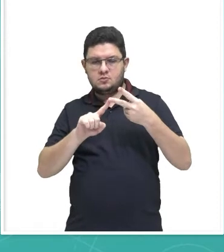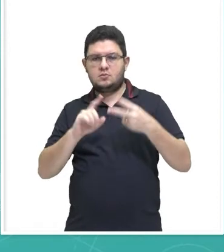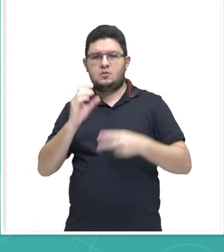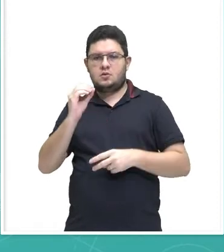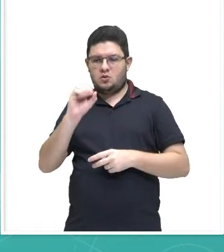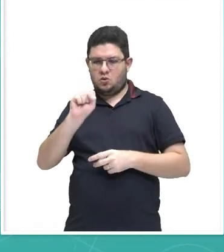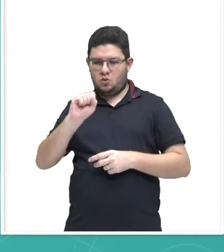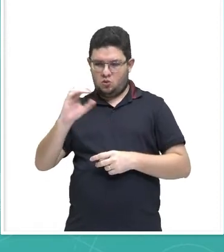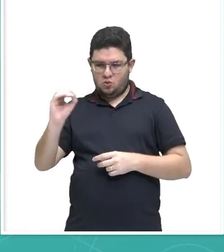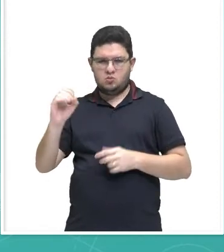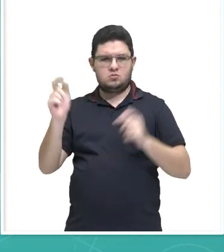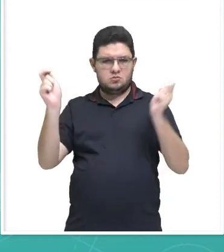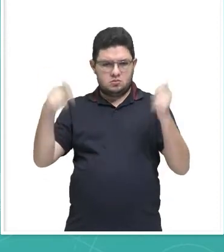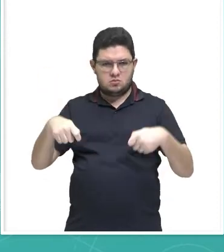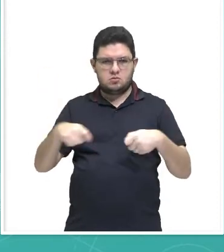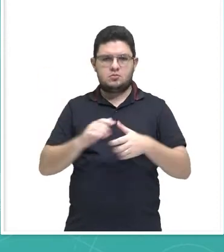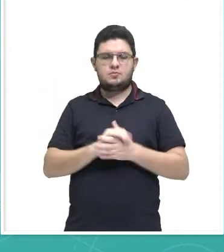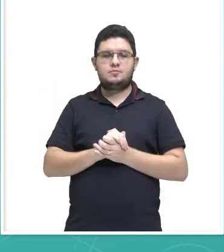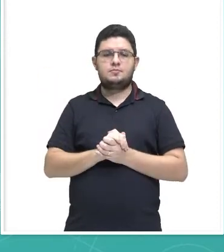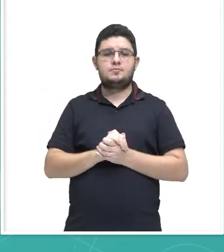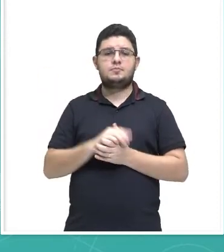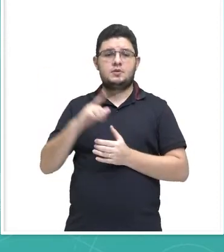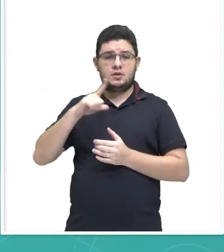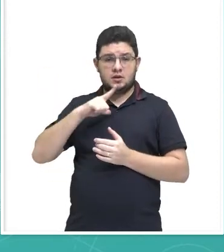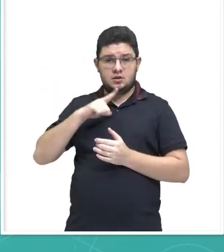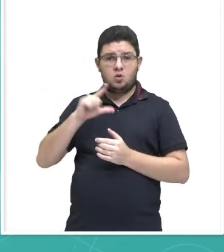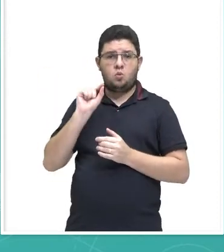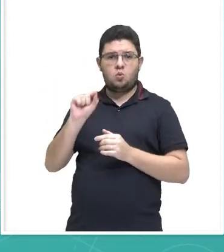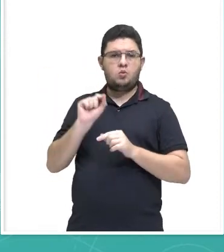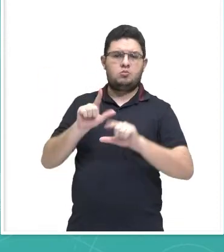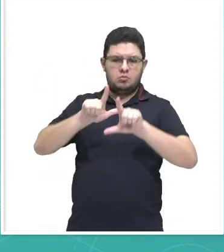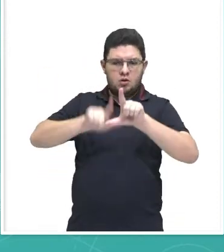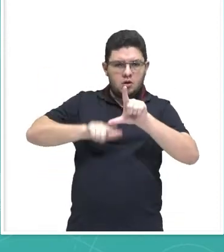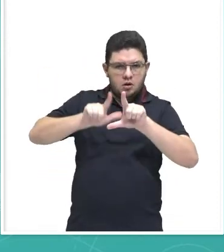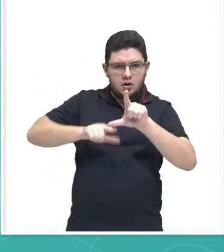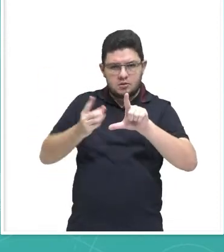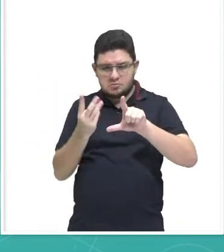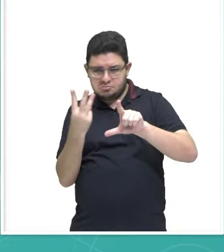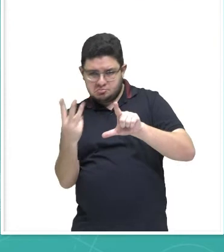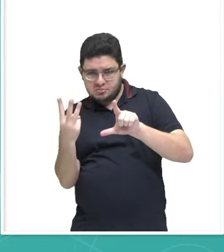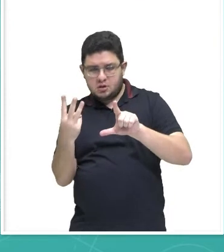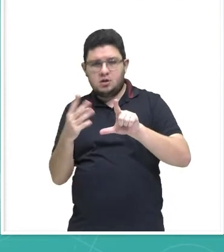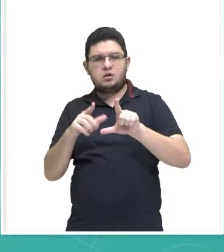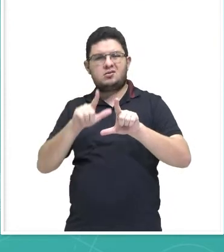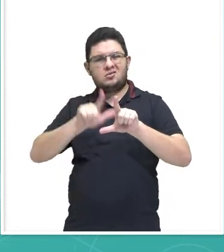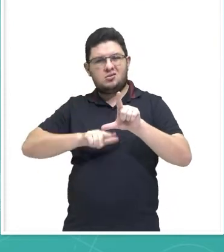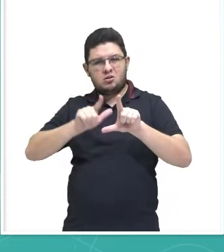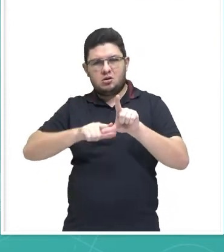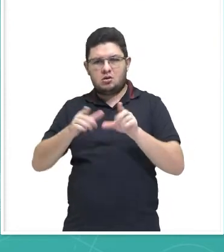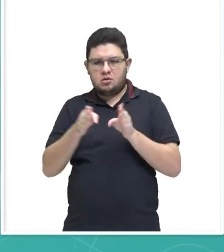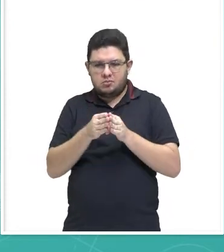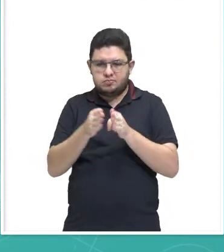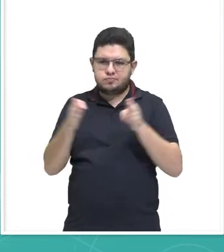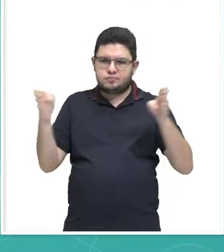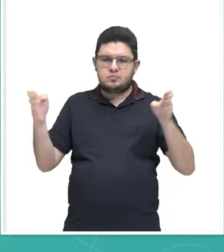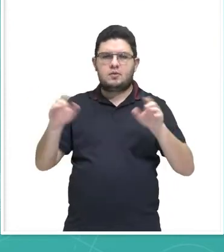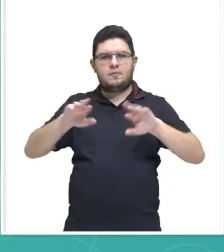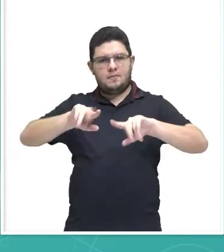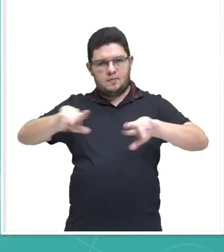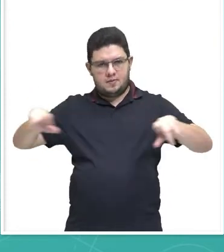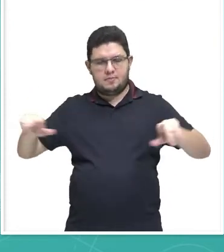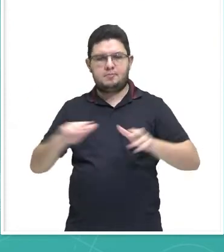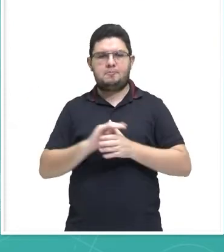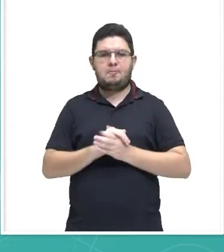E aqui dá para vocês verem que tem palavras com 3 letras e as palavras maiores que nós já encontramos, certo?